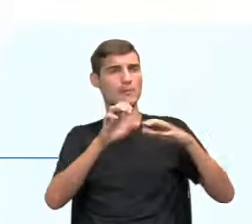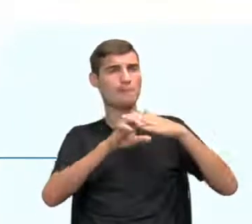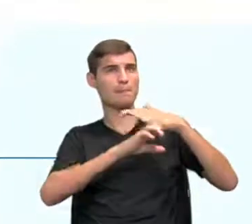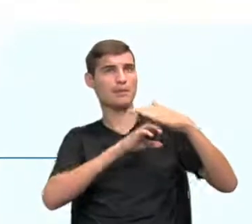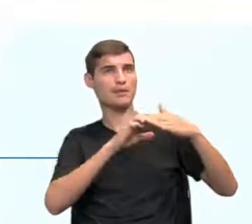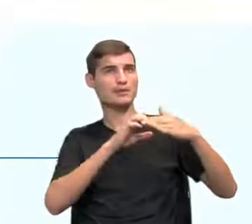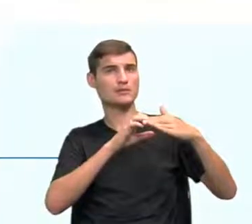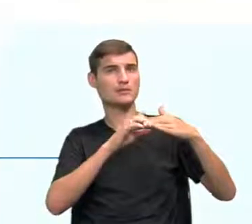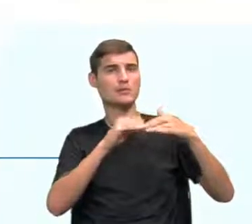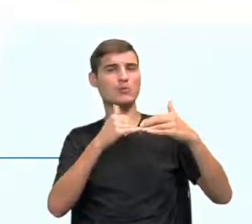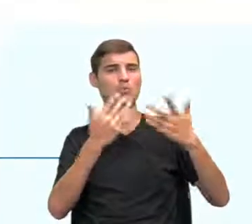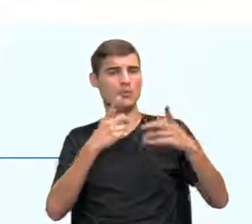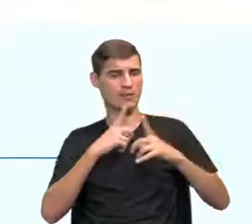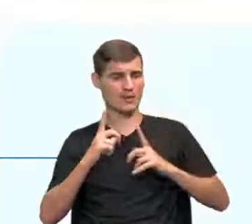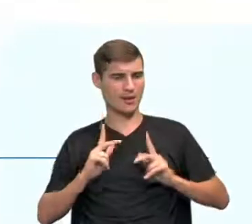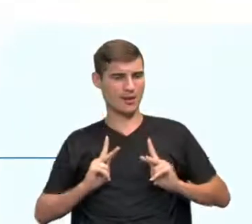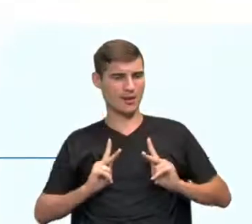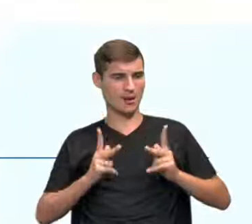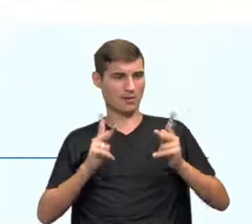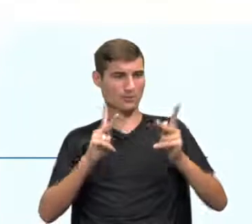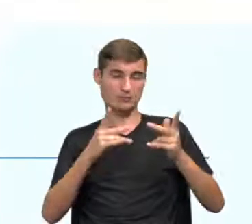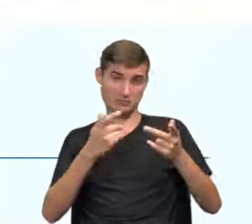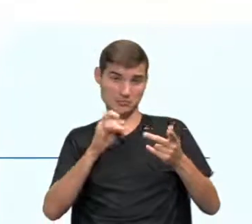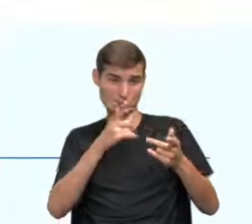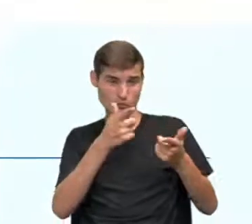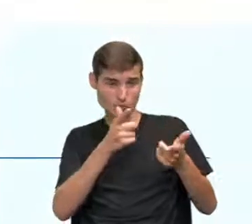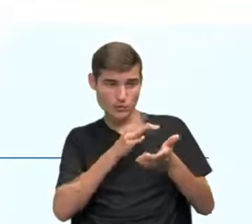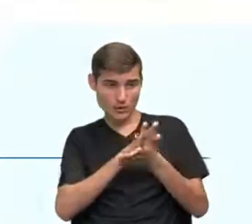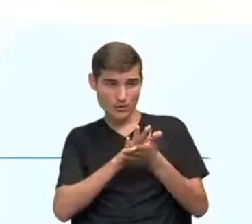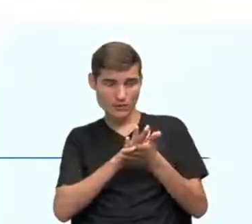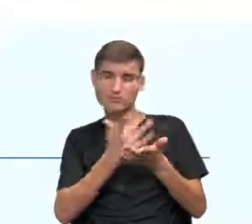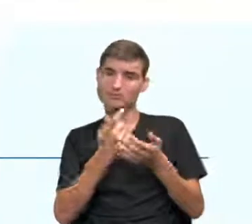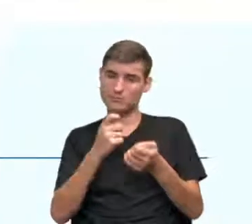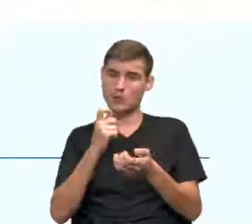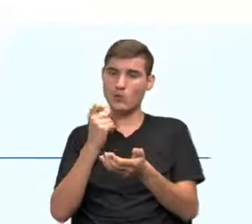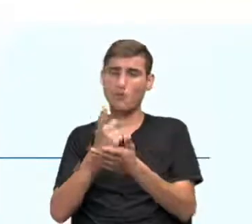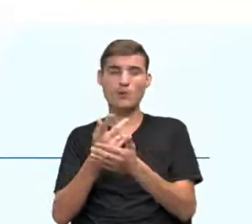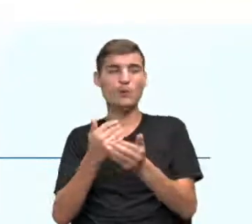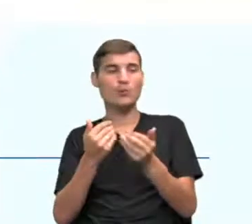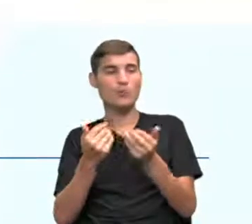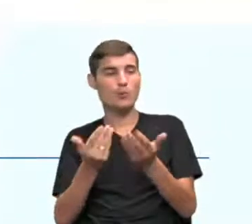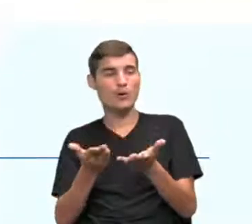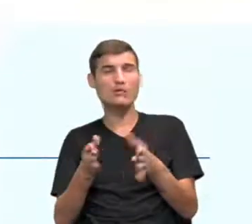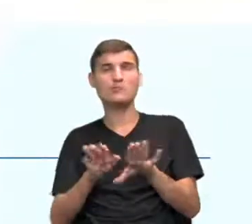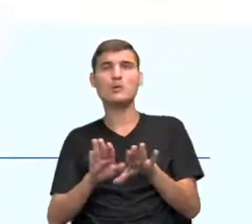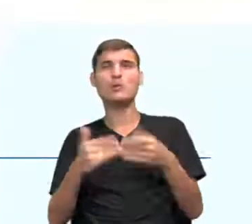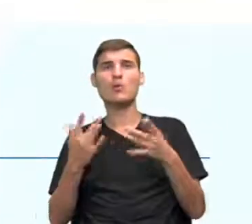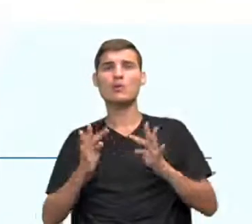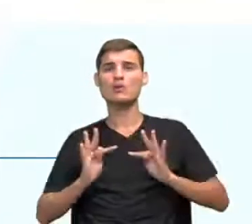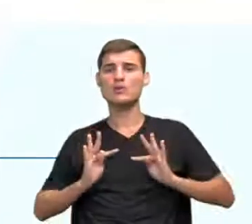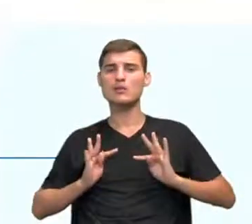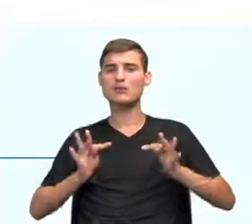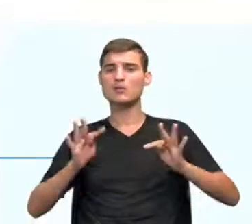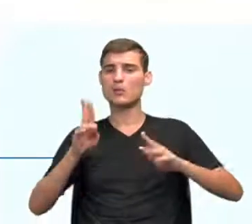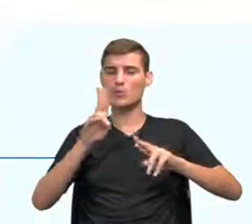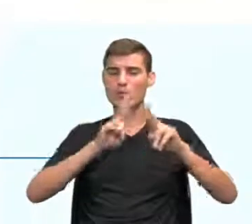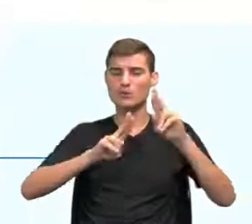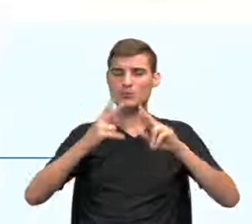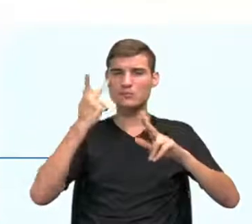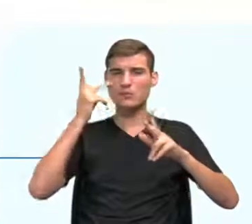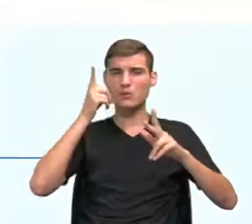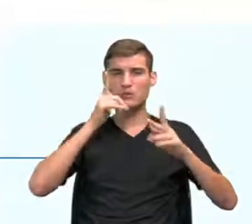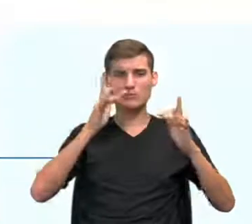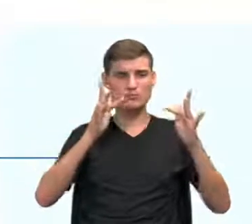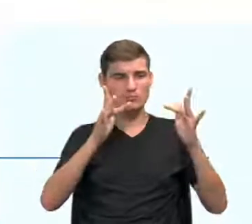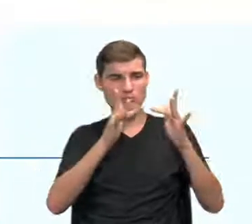que ele já tem, ou se ele não tem hardware, o que ele vai ter que comprar? Qual tecnologia que é a melhor para ser instalada? Você tem que